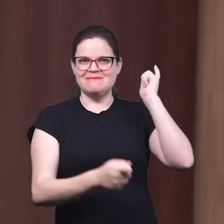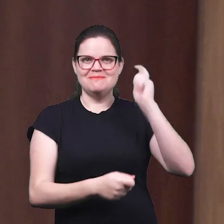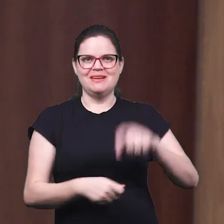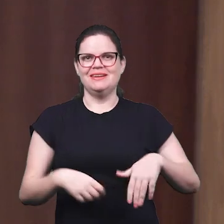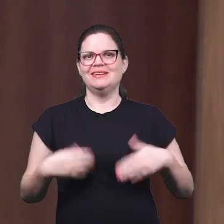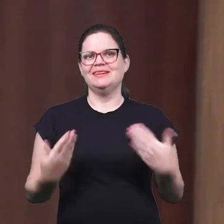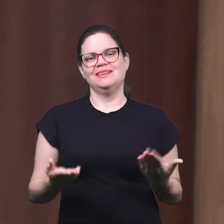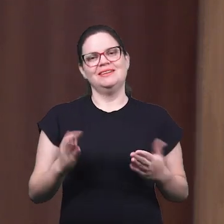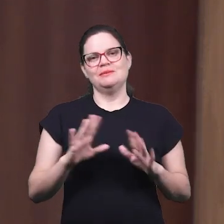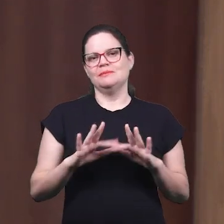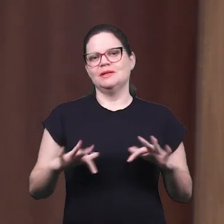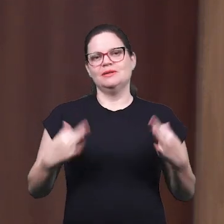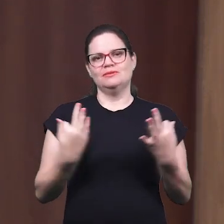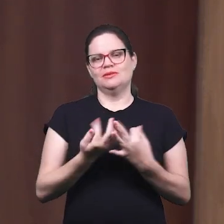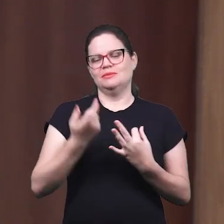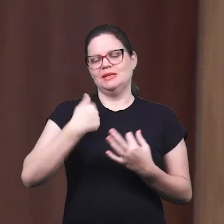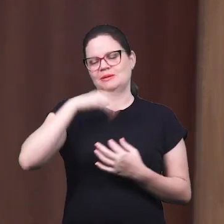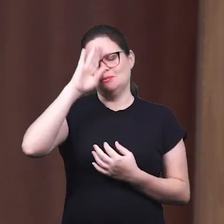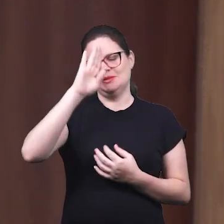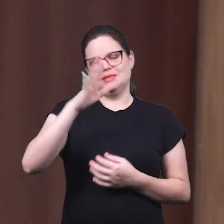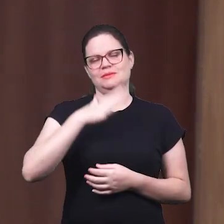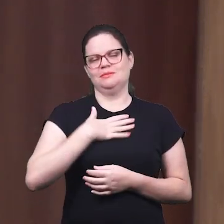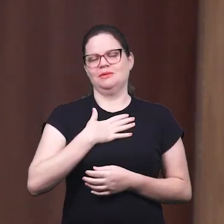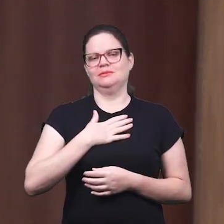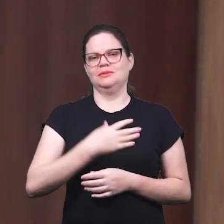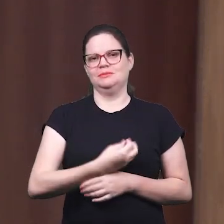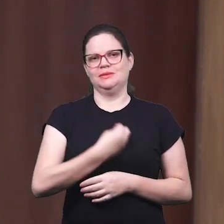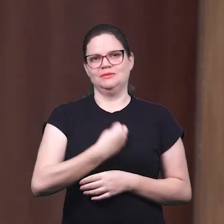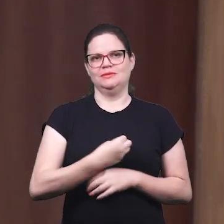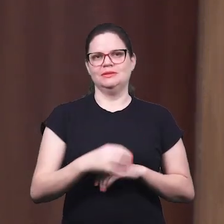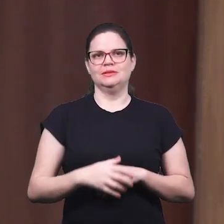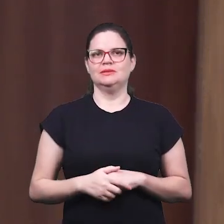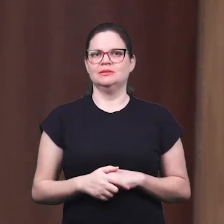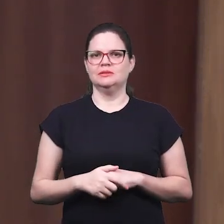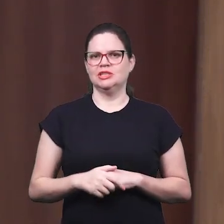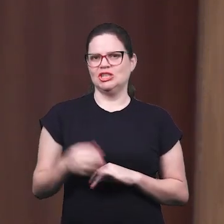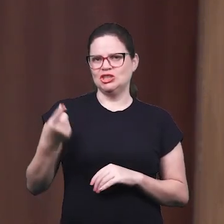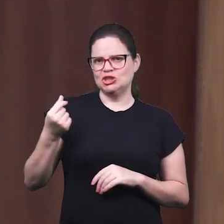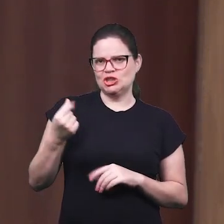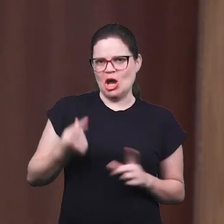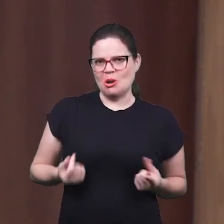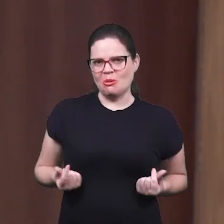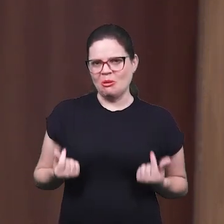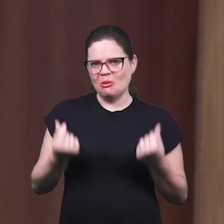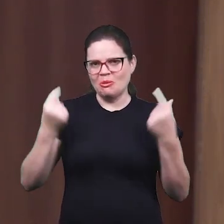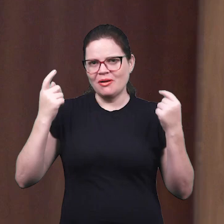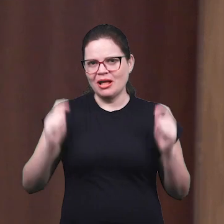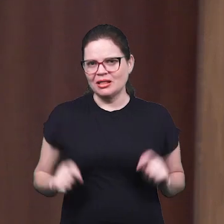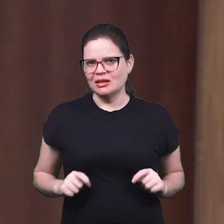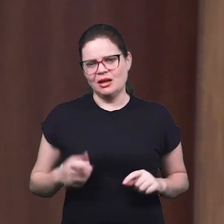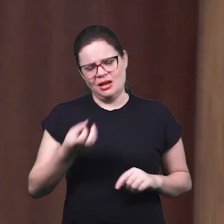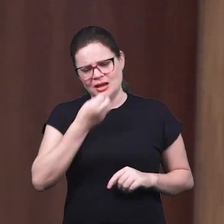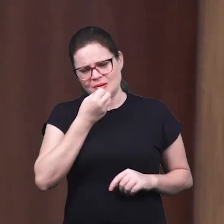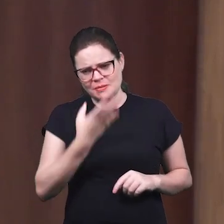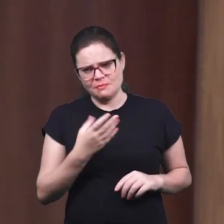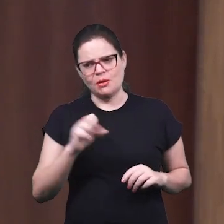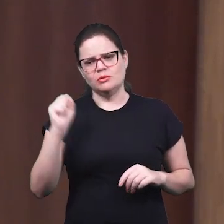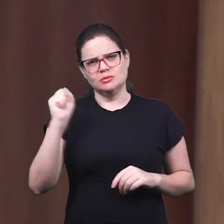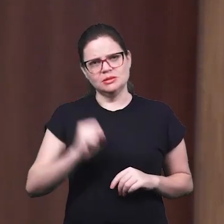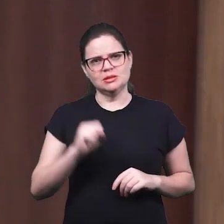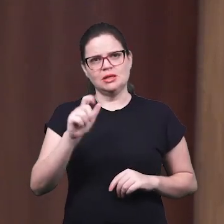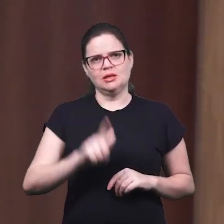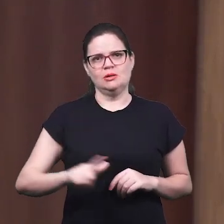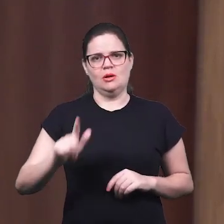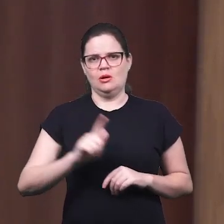mim, a família é o primordial de um cidadão. A fortuna, né, não é dinheiro em caixa. É bom. Isso é